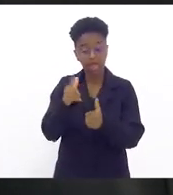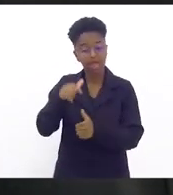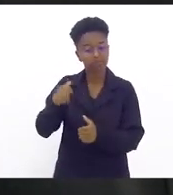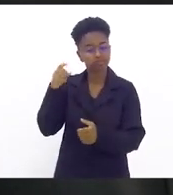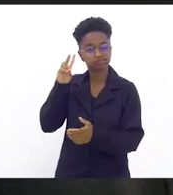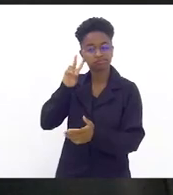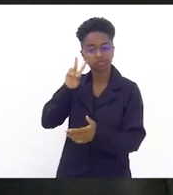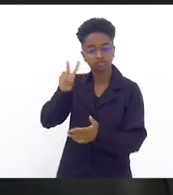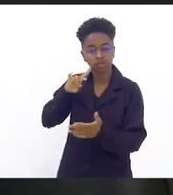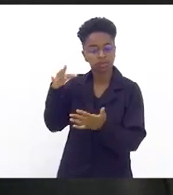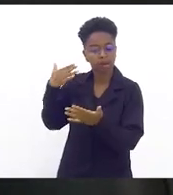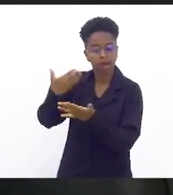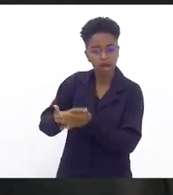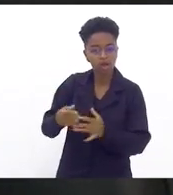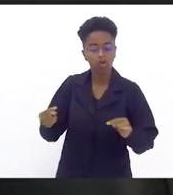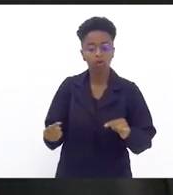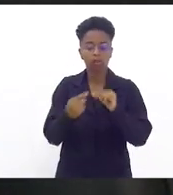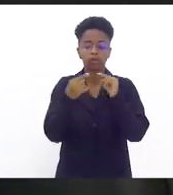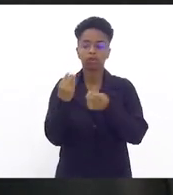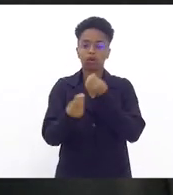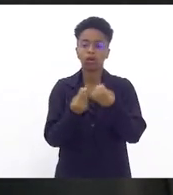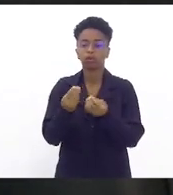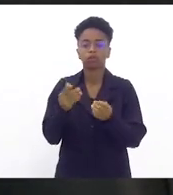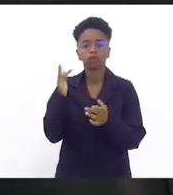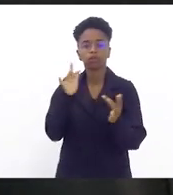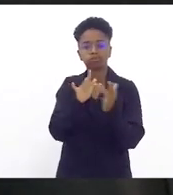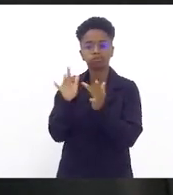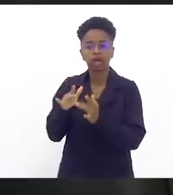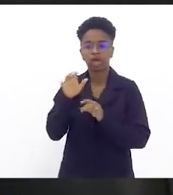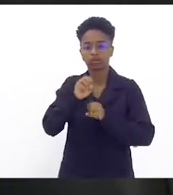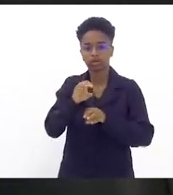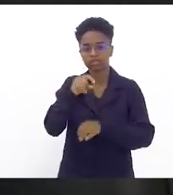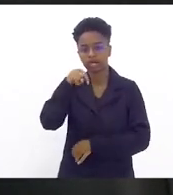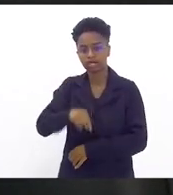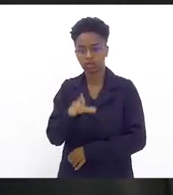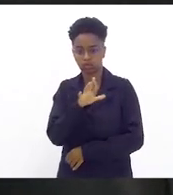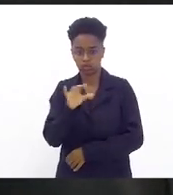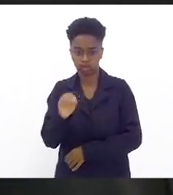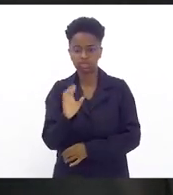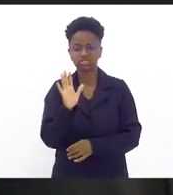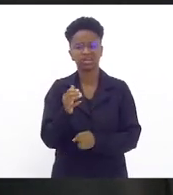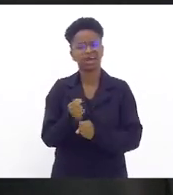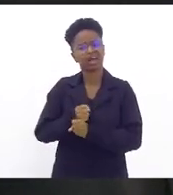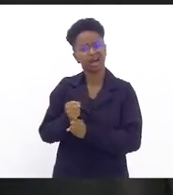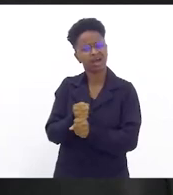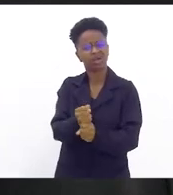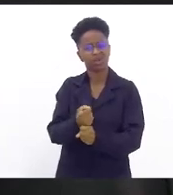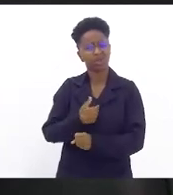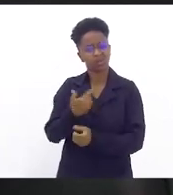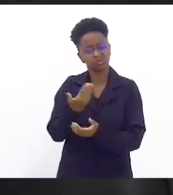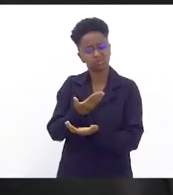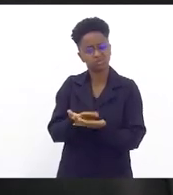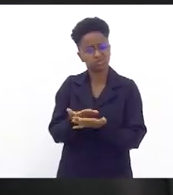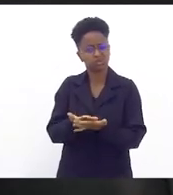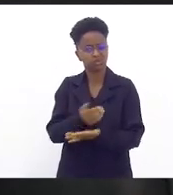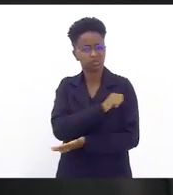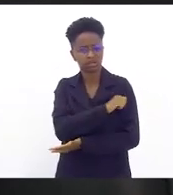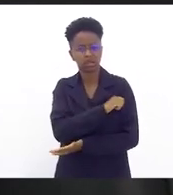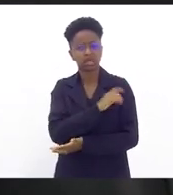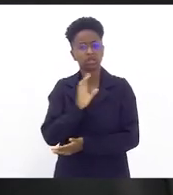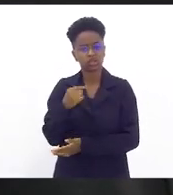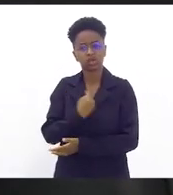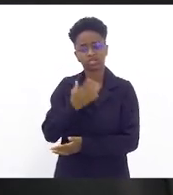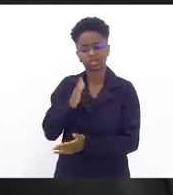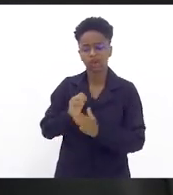ver com acesso à educação no Brasil no estado do Rio de Janeiro Há quantos anos eu era estudante a gente já tava lutando pelo passe livre